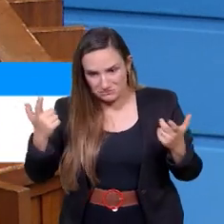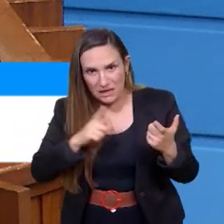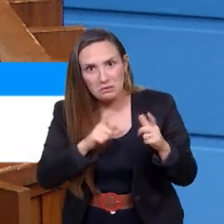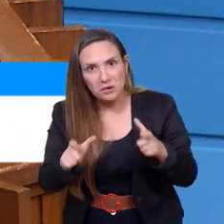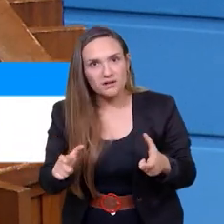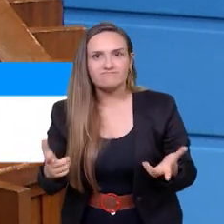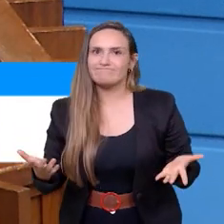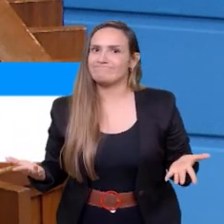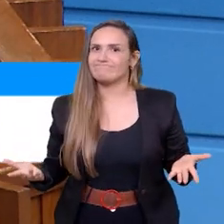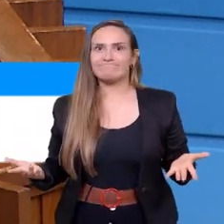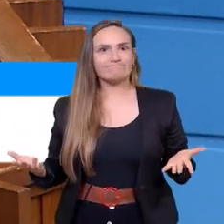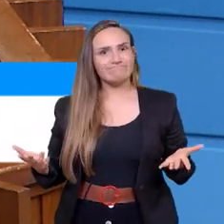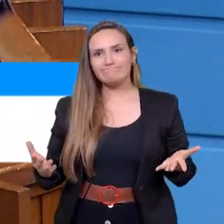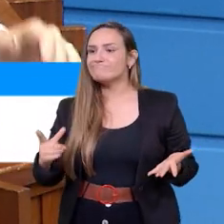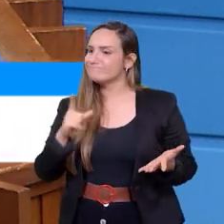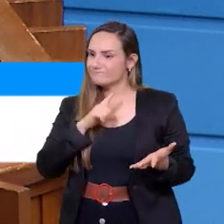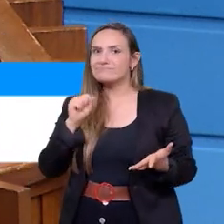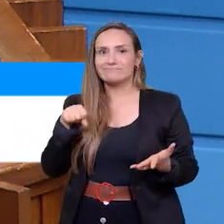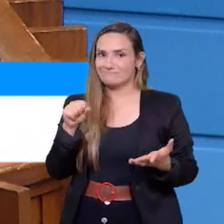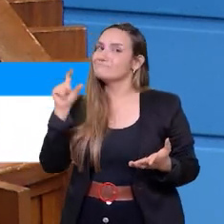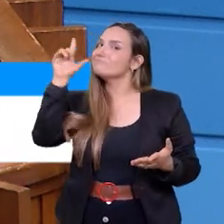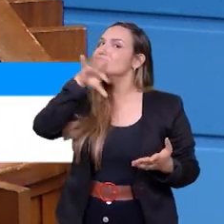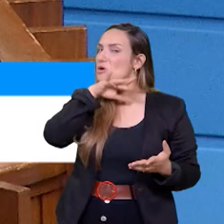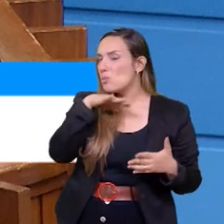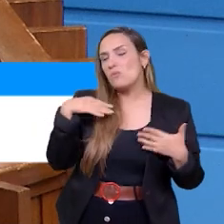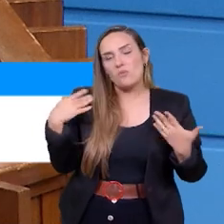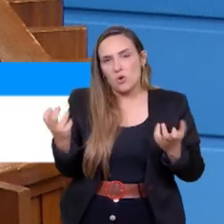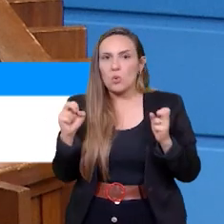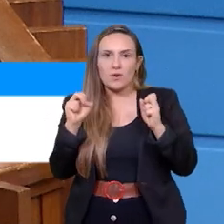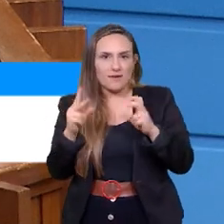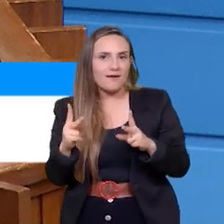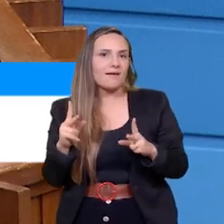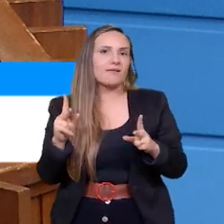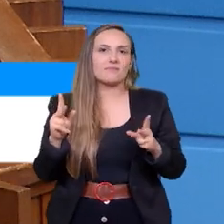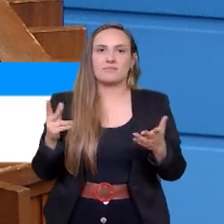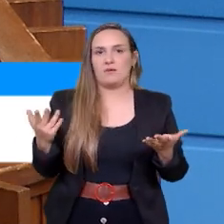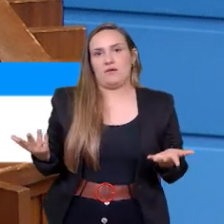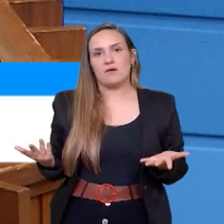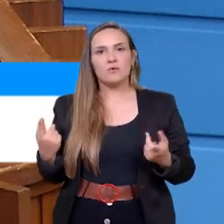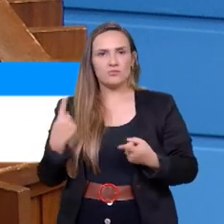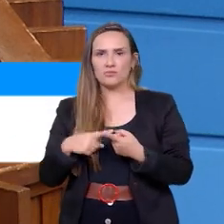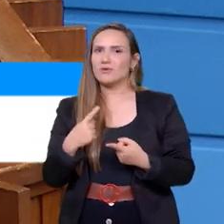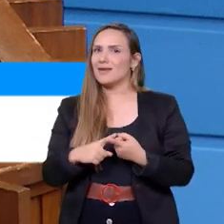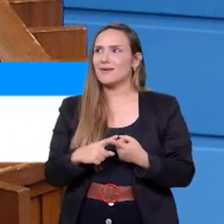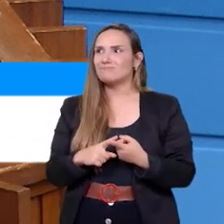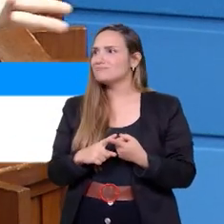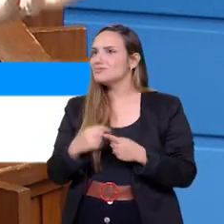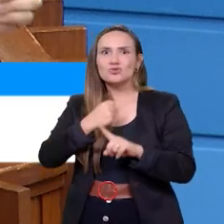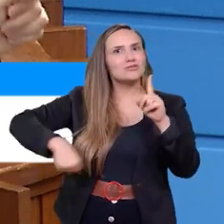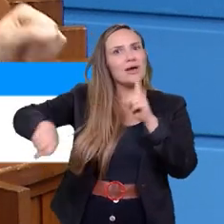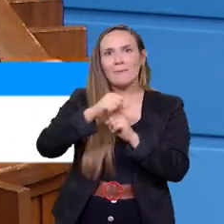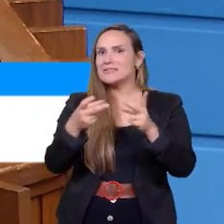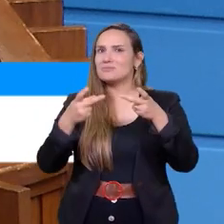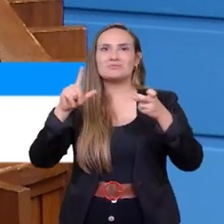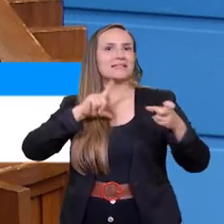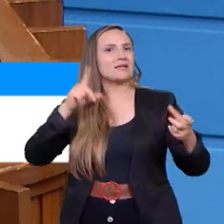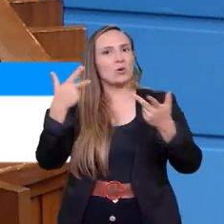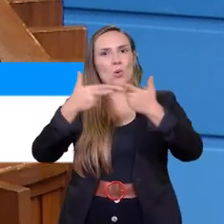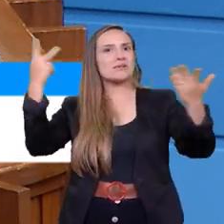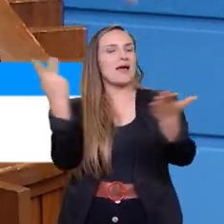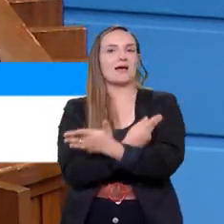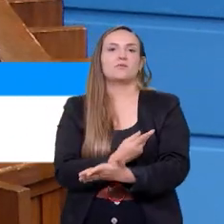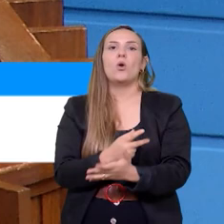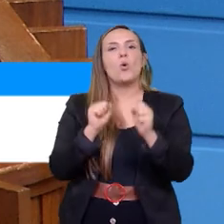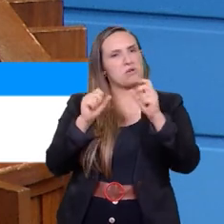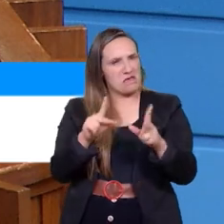sem que isso promova qualquer tipo de incômodo na percepção social de que algo está errado